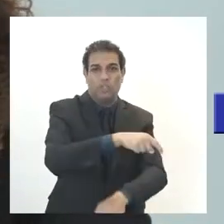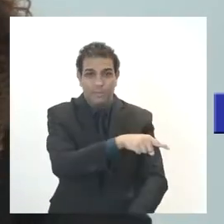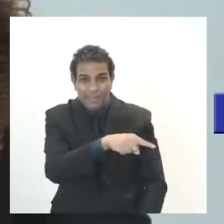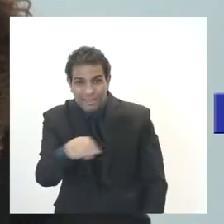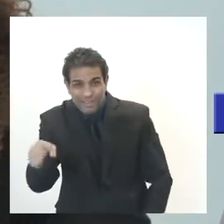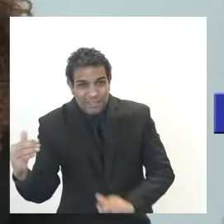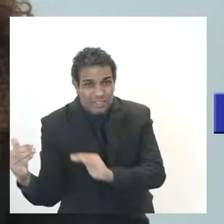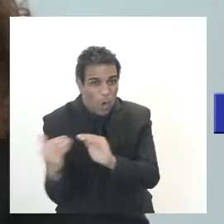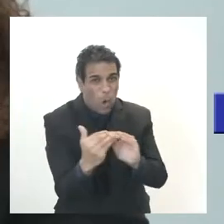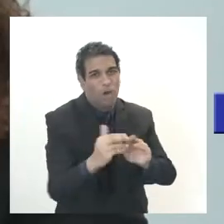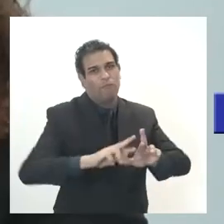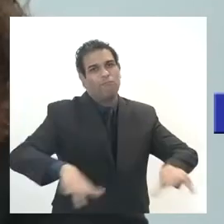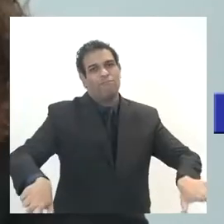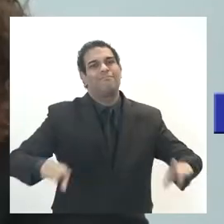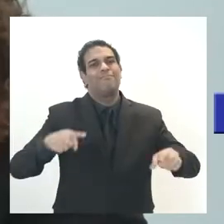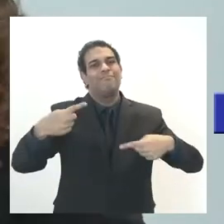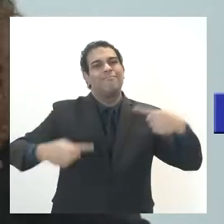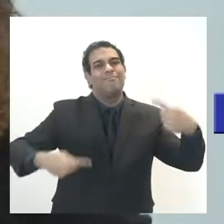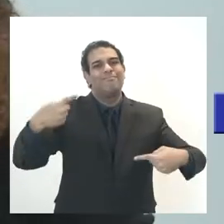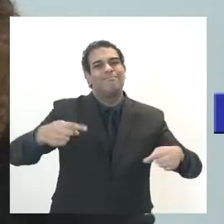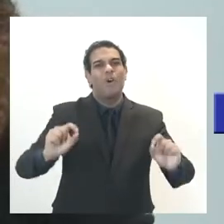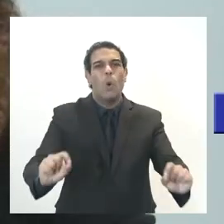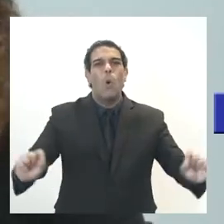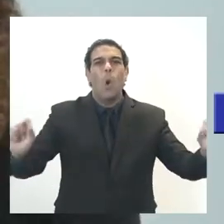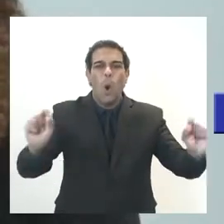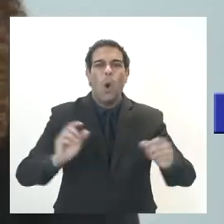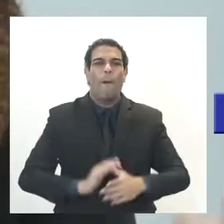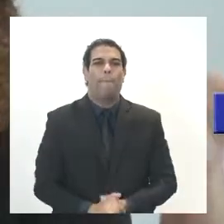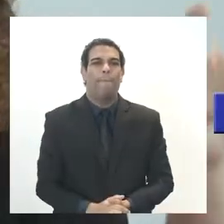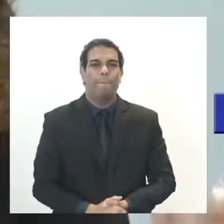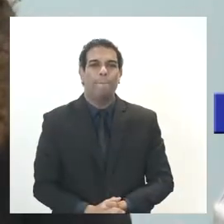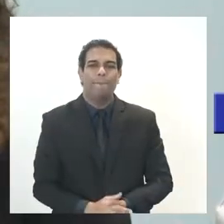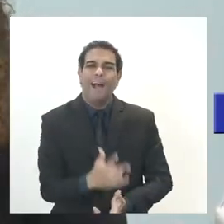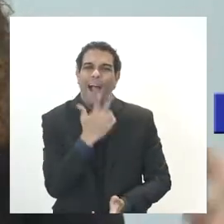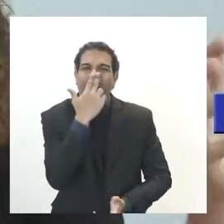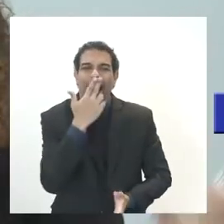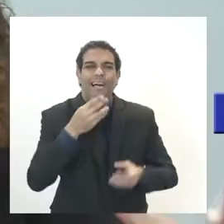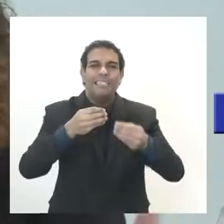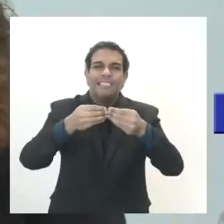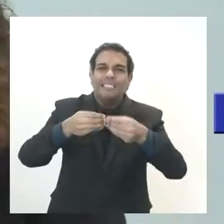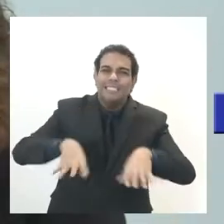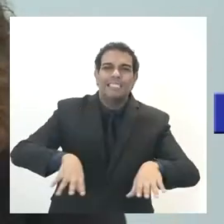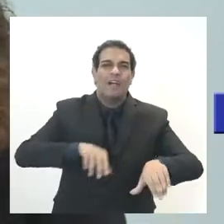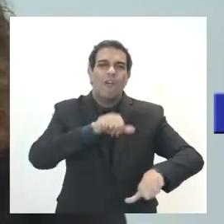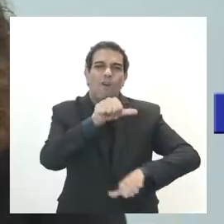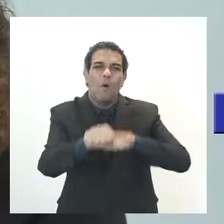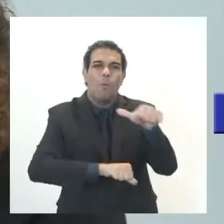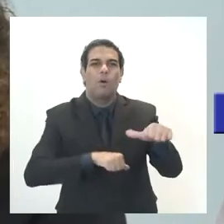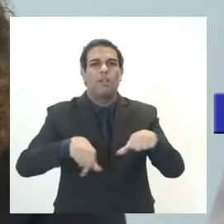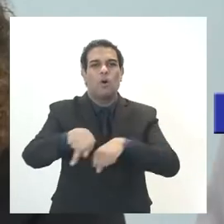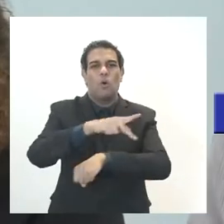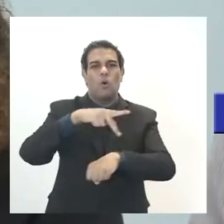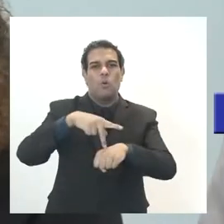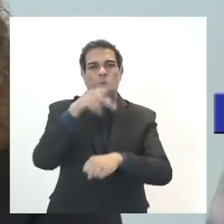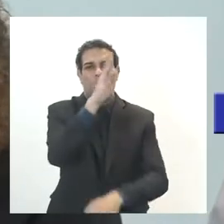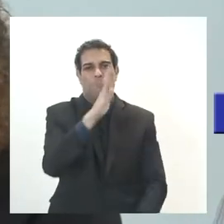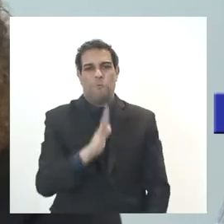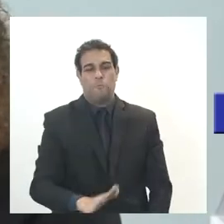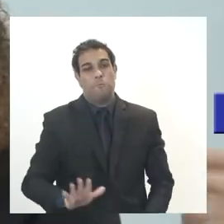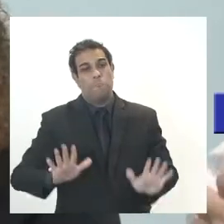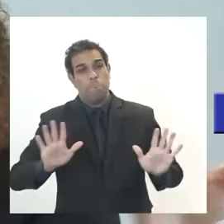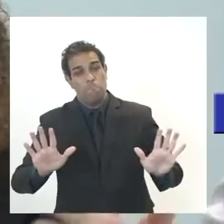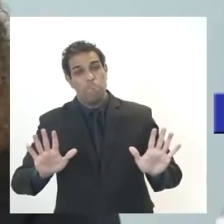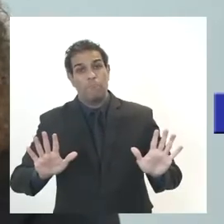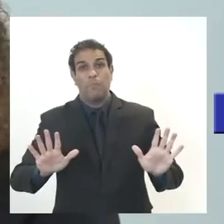meus colegas que é uma política na verdade né de um profundo desmonte do estado brasileiro Talvez